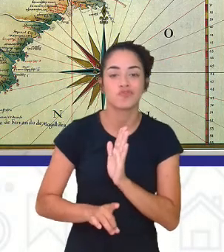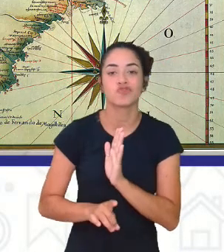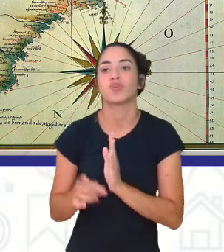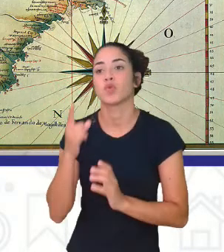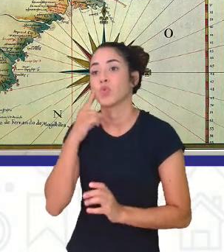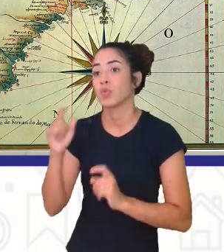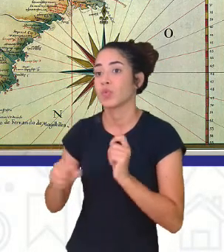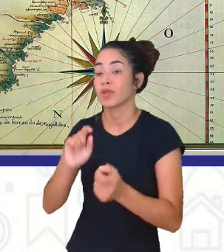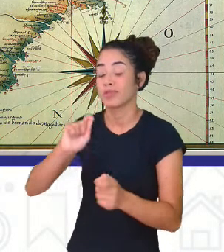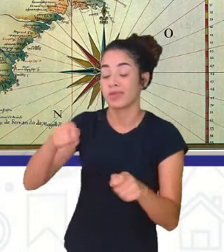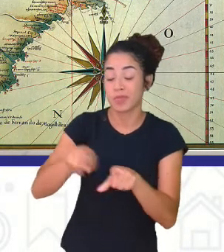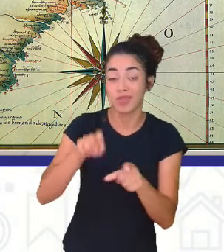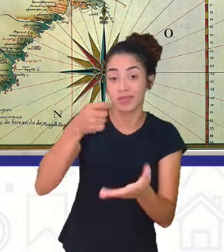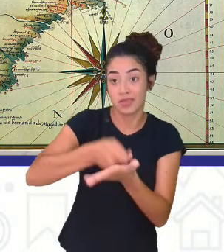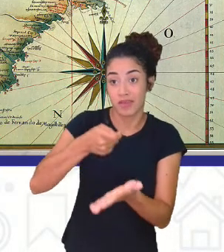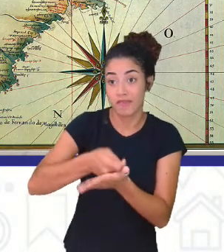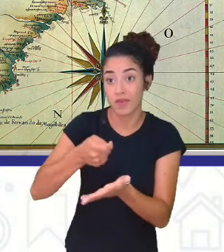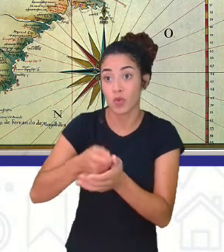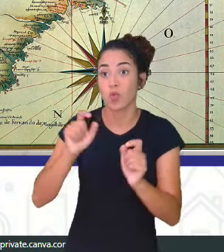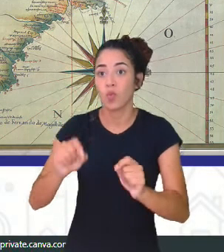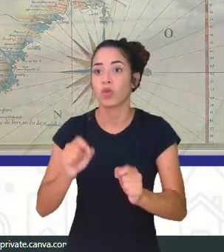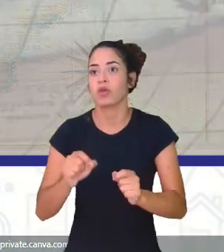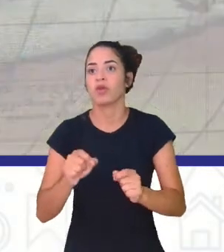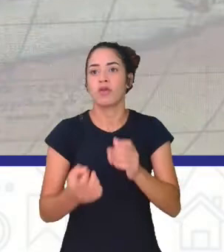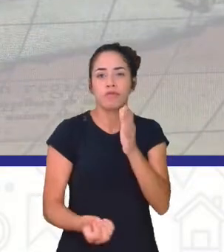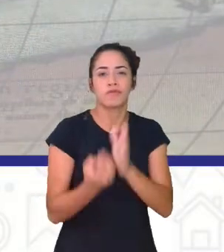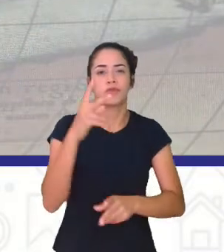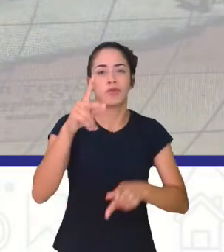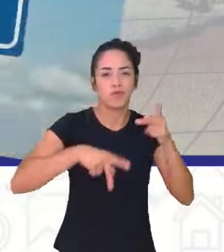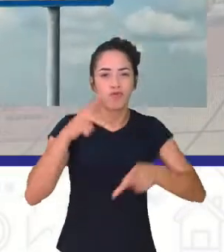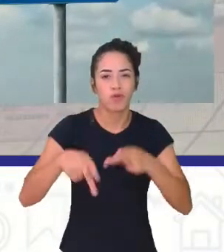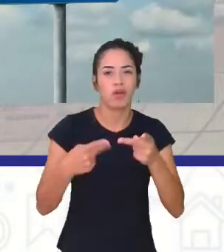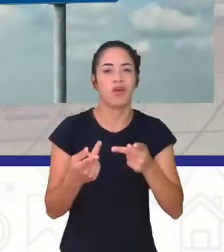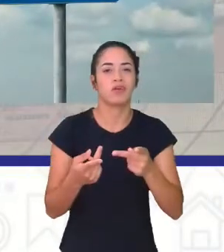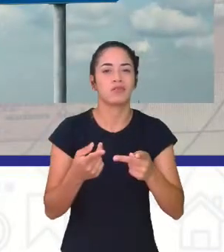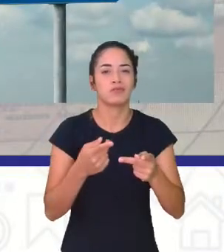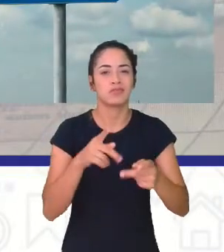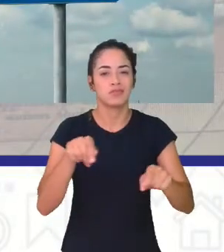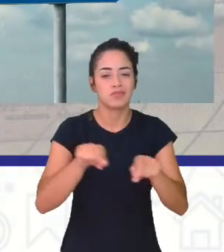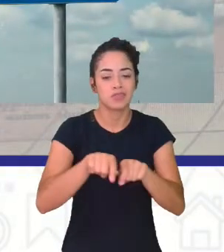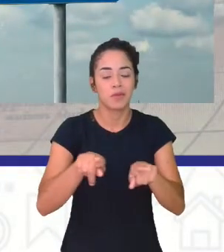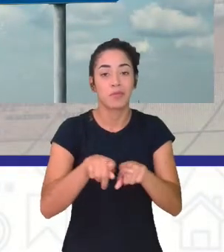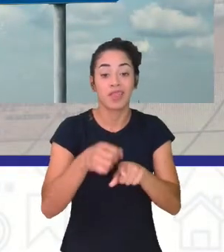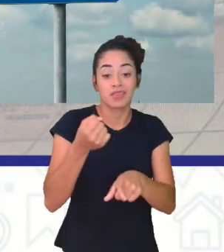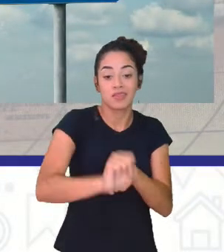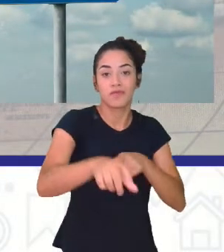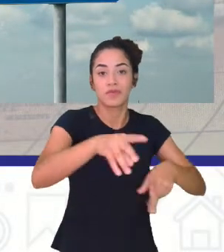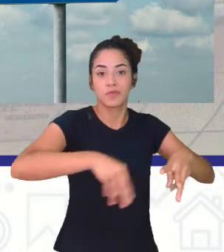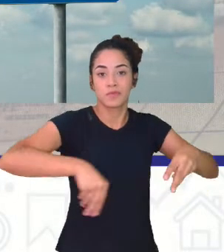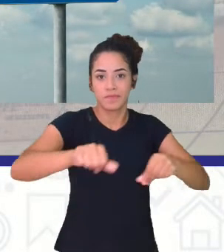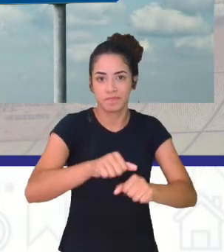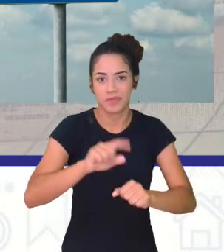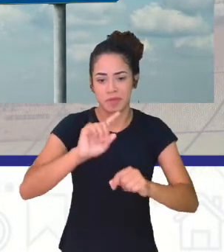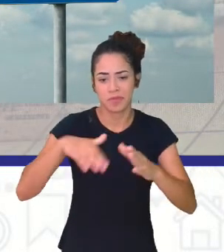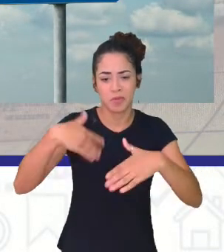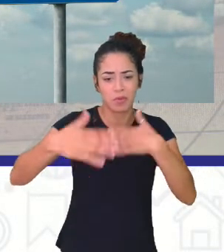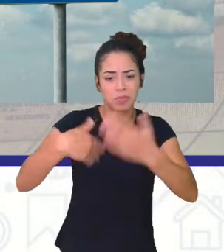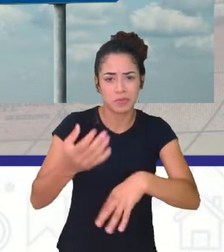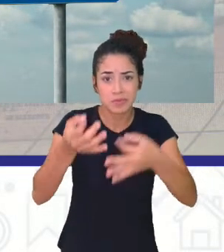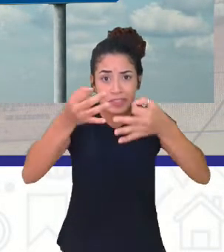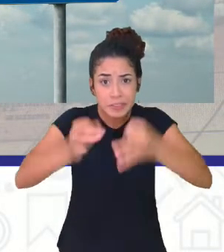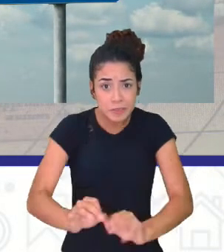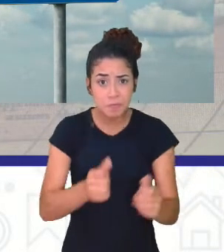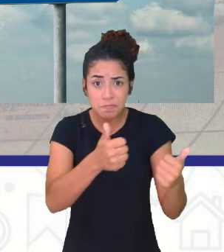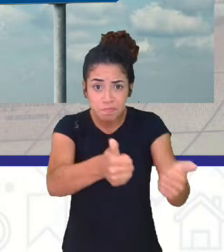cobrar impostos e depender defender Os territórios isso não deu muito certo né Não deu muito certo